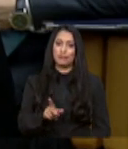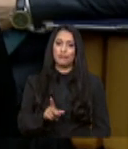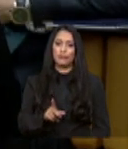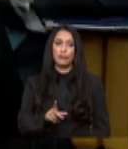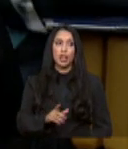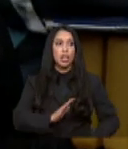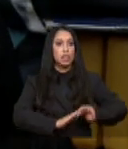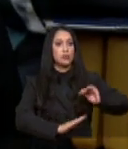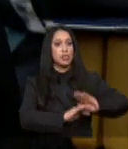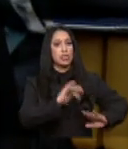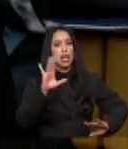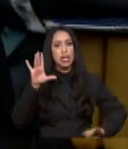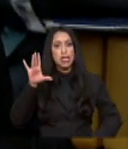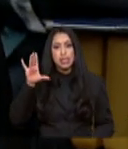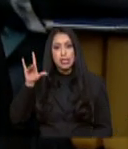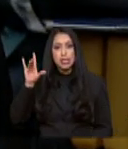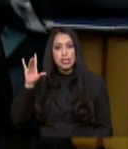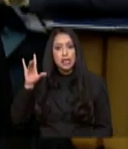Especialistas, cientistas,